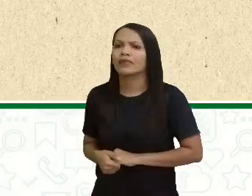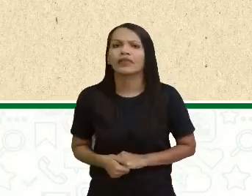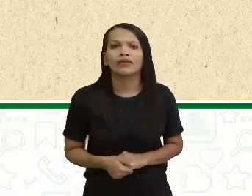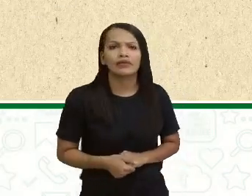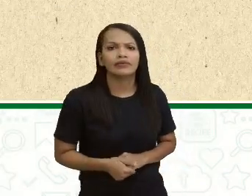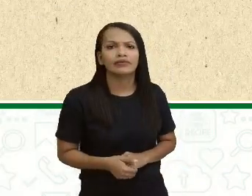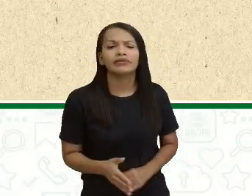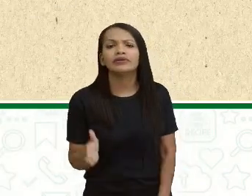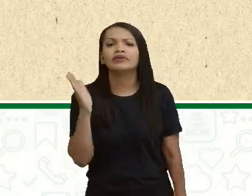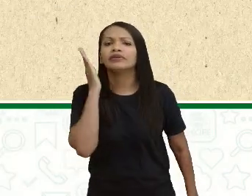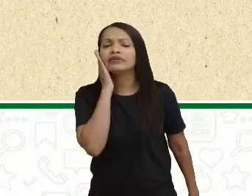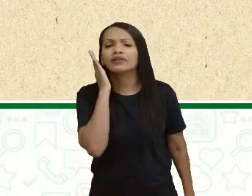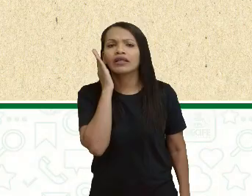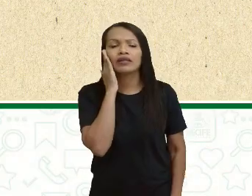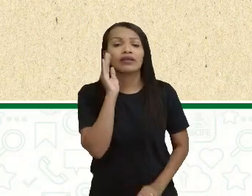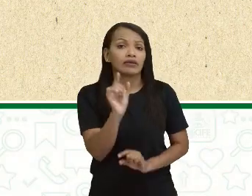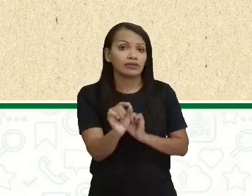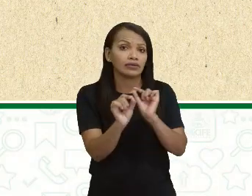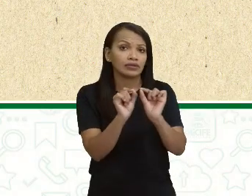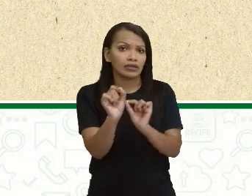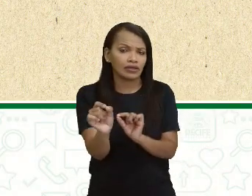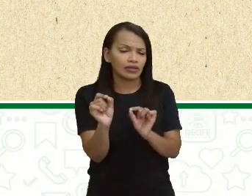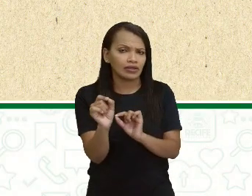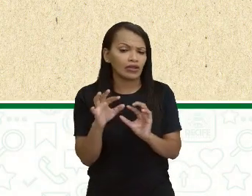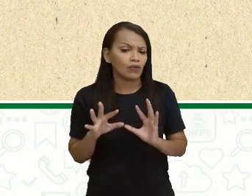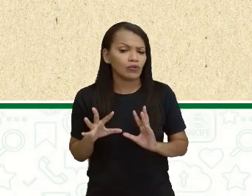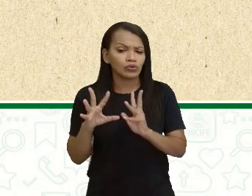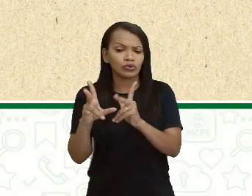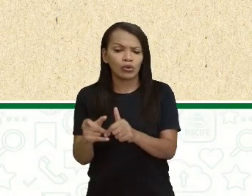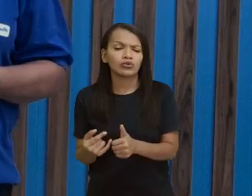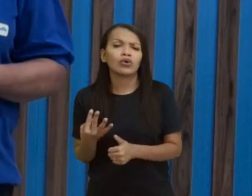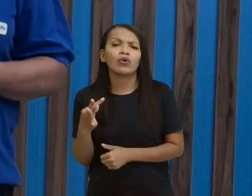exatamente entender que um todo